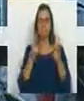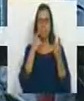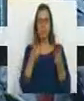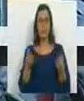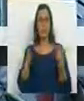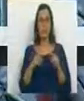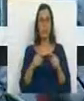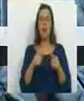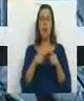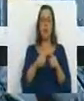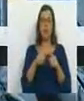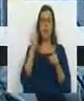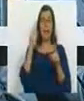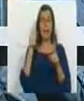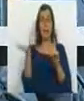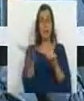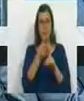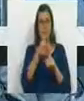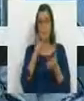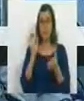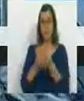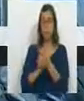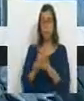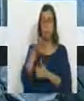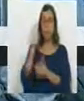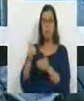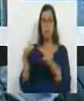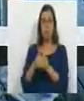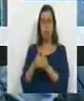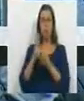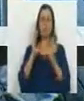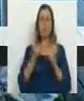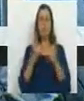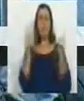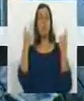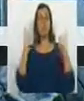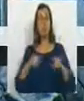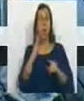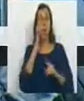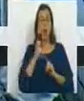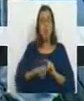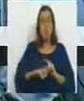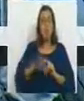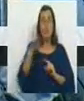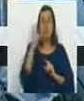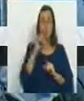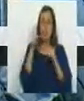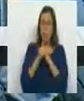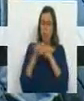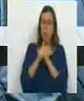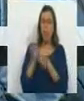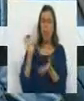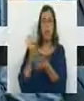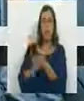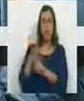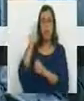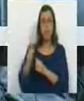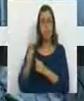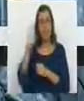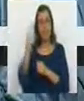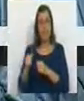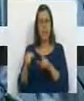a autonomização do crime de homicídio conjugal. Porque só sabendo o número de crimes de homicídio conjugais